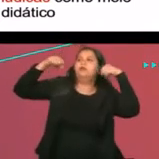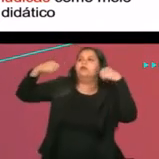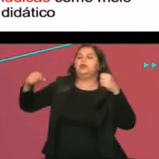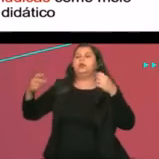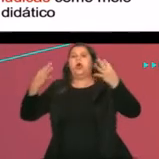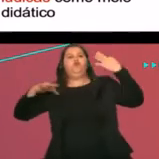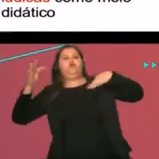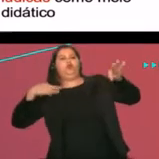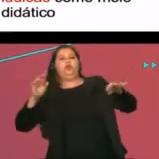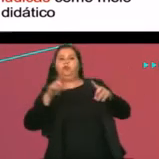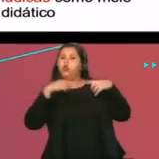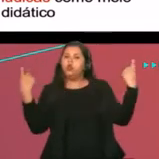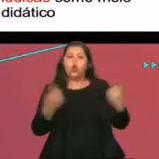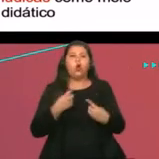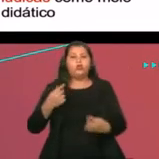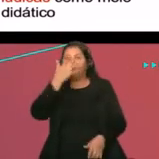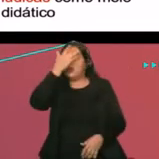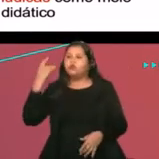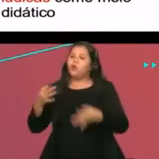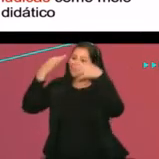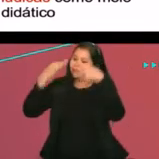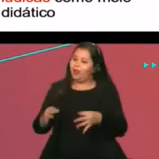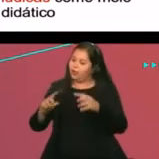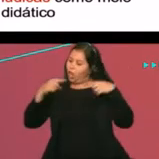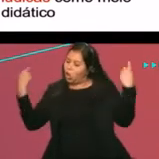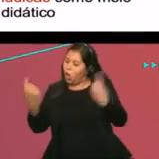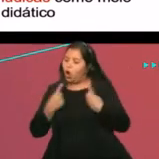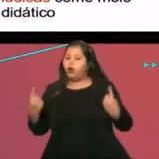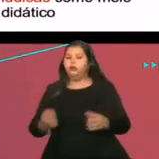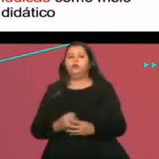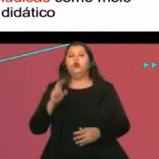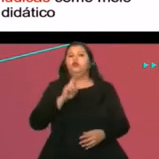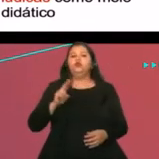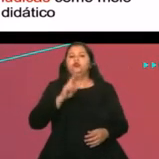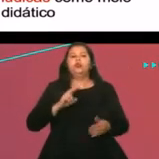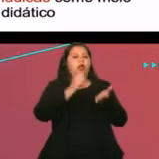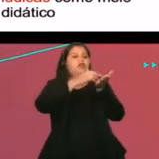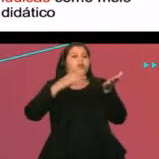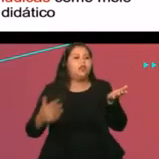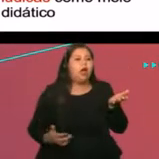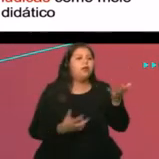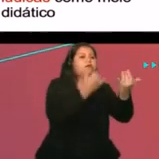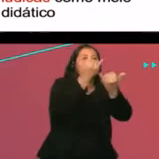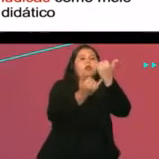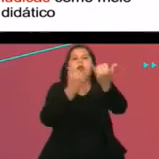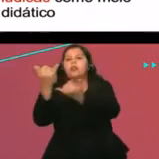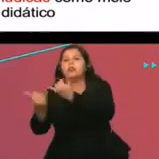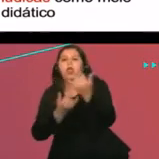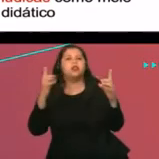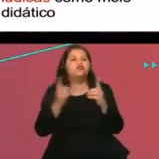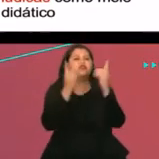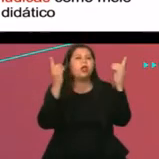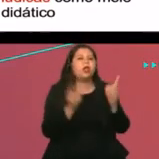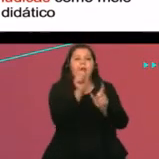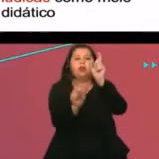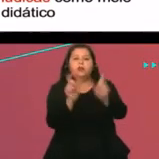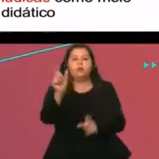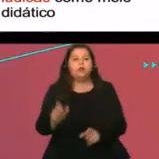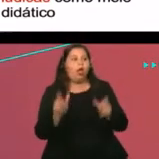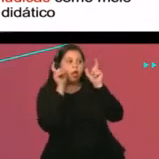é melhor indicadas para fazer isso utilizar atividade lúdica para que as pessoas tenham interesse